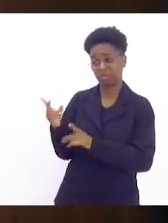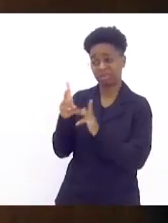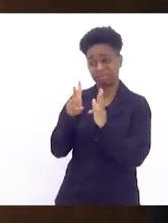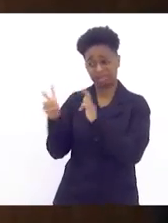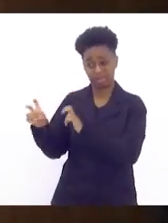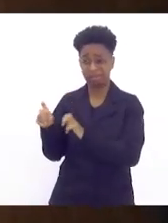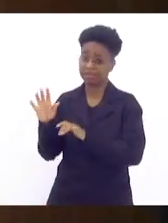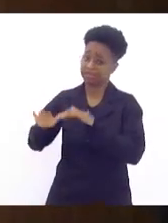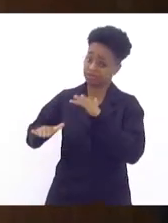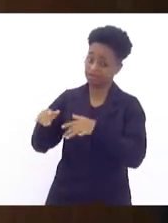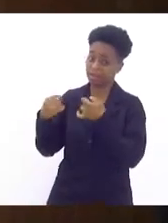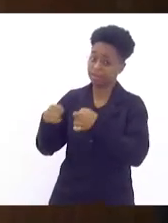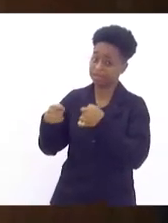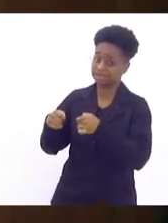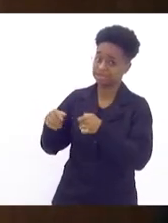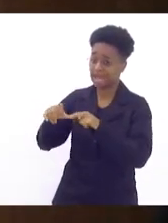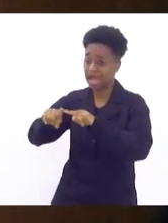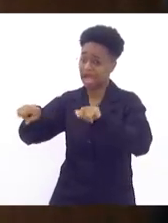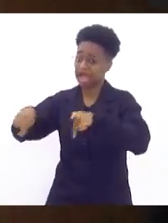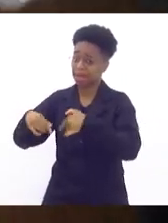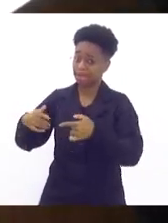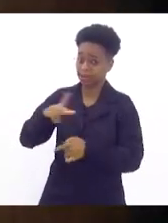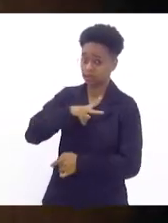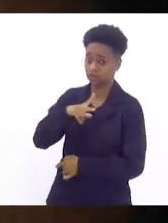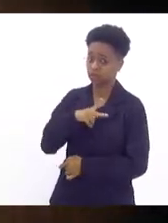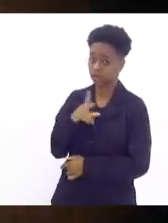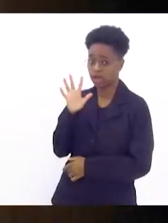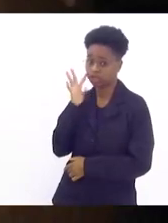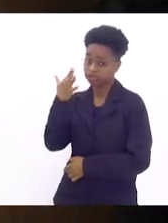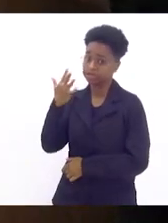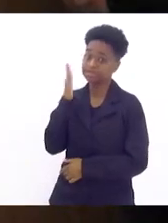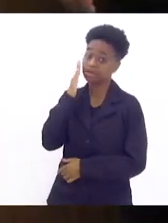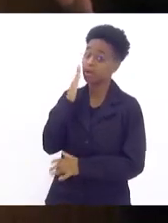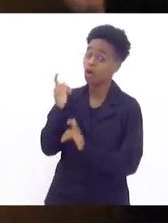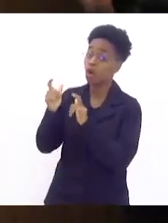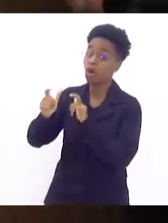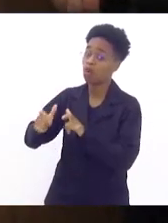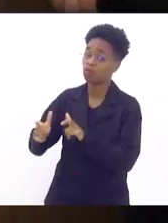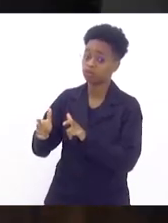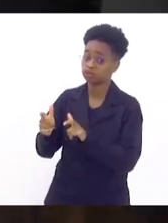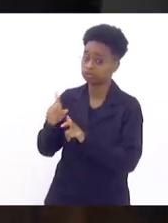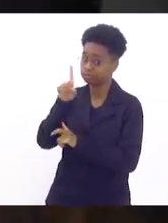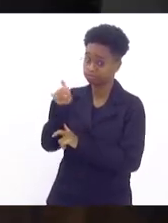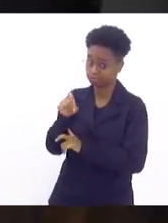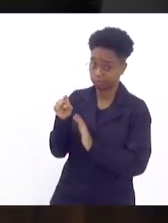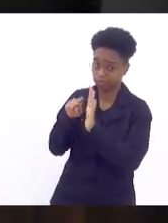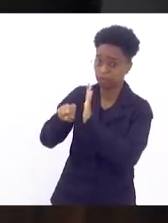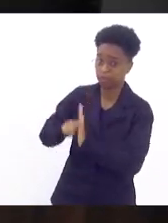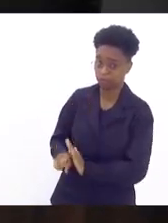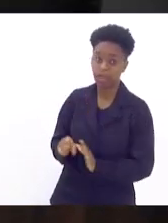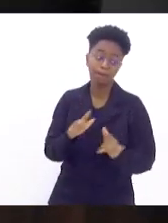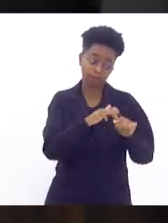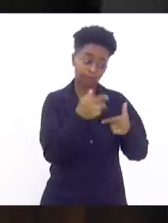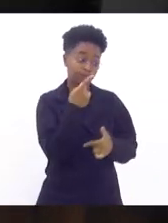para se tratar de repente no âmbito mais particular para saber da onde saiu esse questionamento